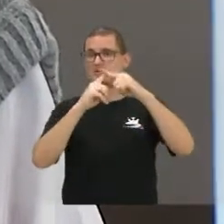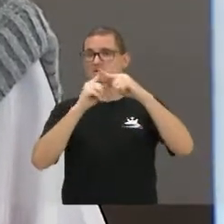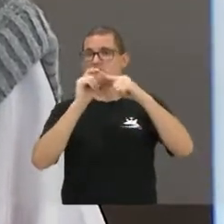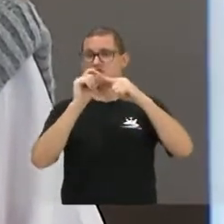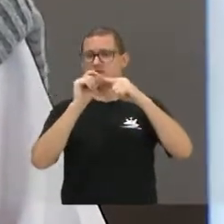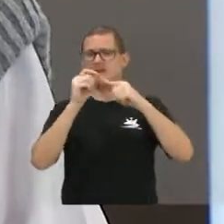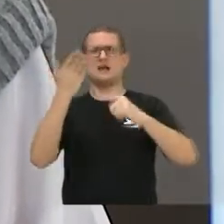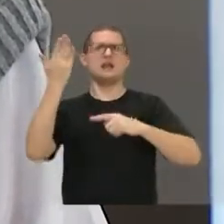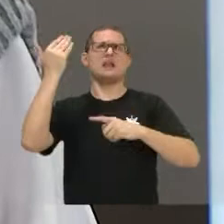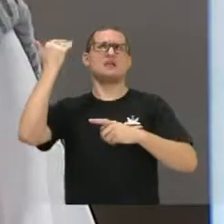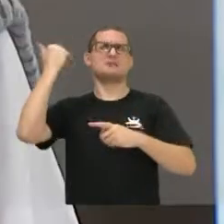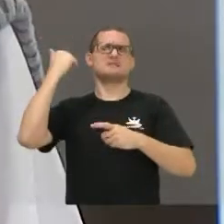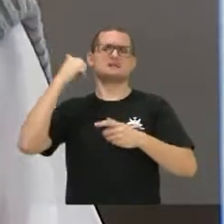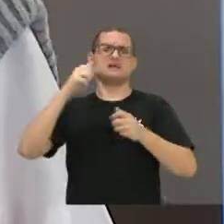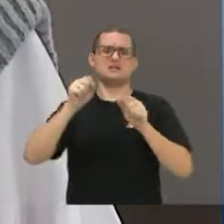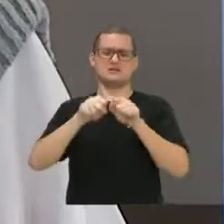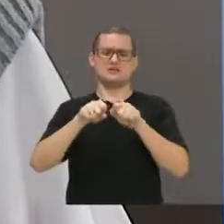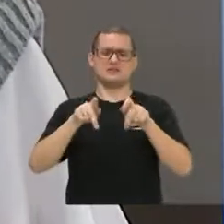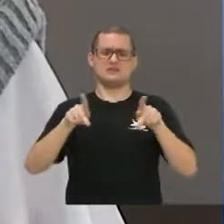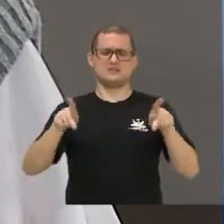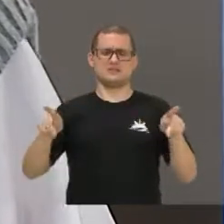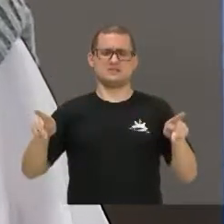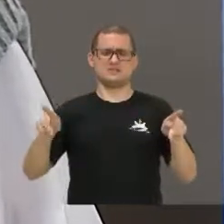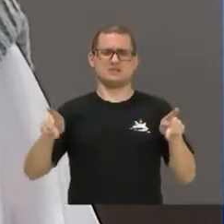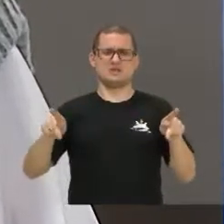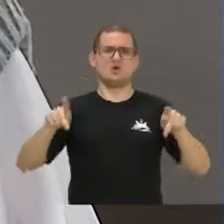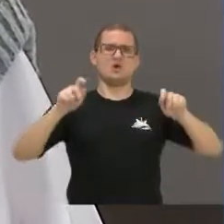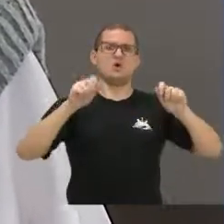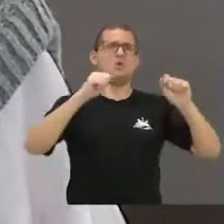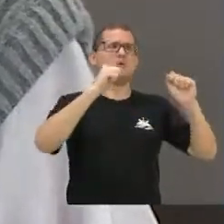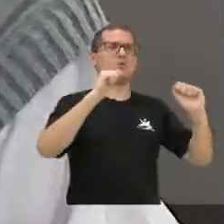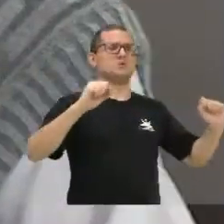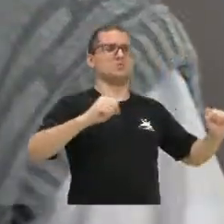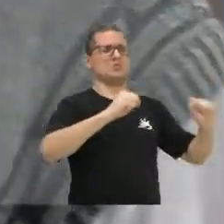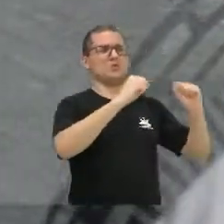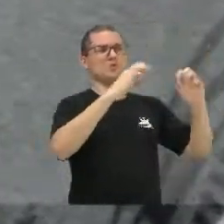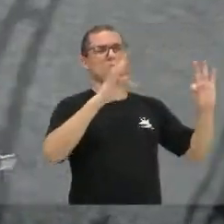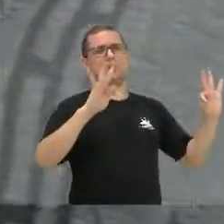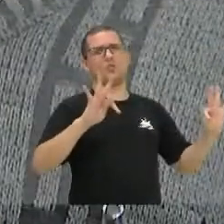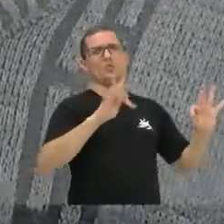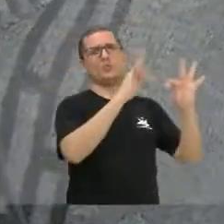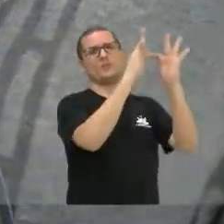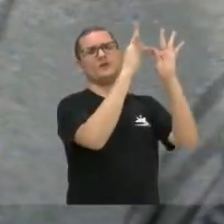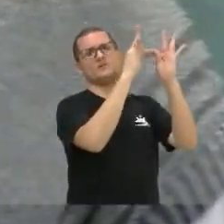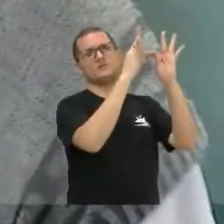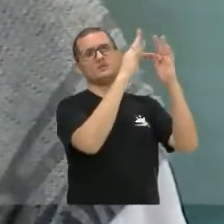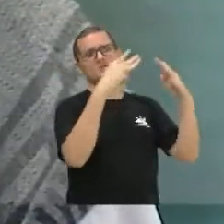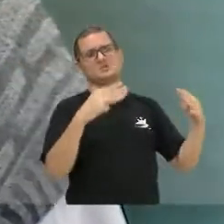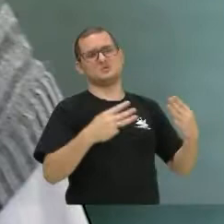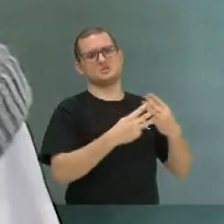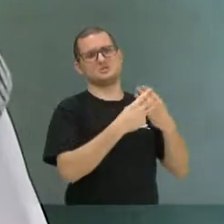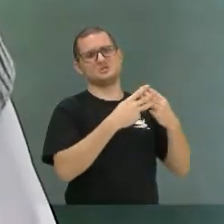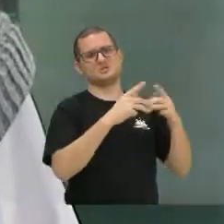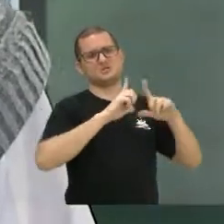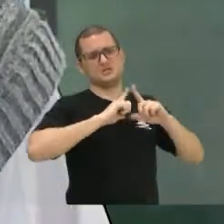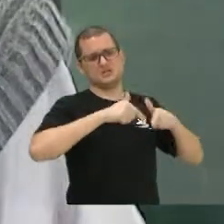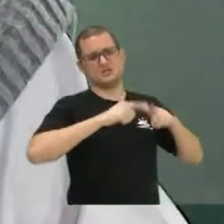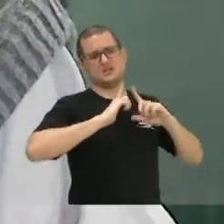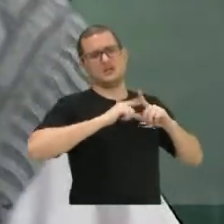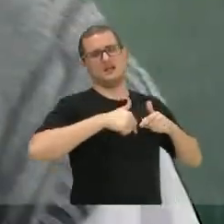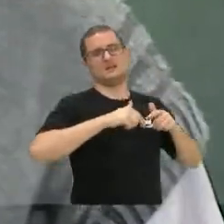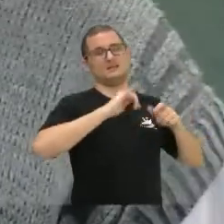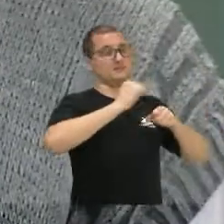escrito do apocalipse o templo de jerusalém já tinha sido destruído o apocalipse foi escrito lá pelo ano sem